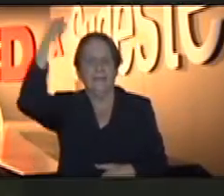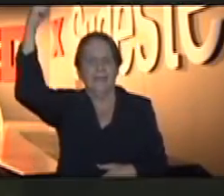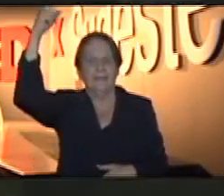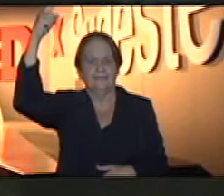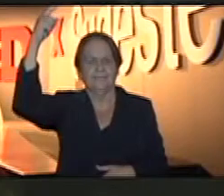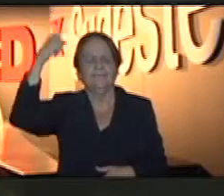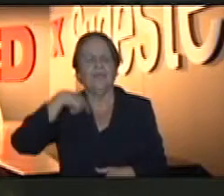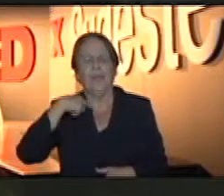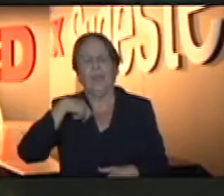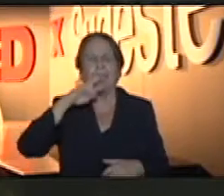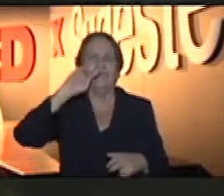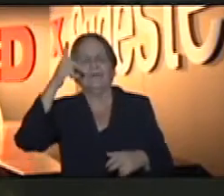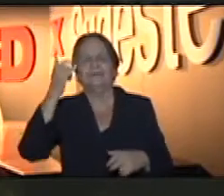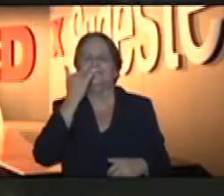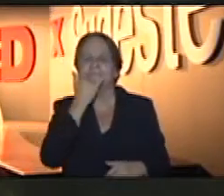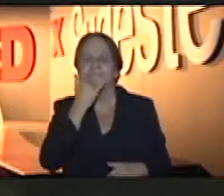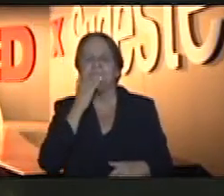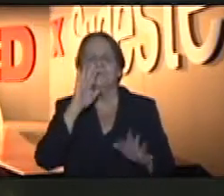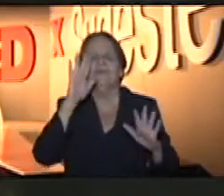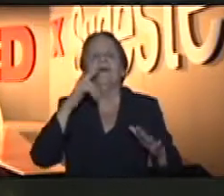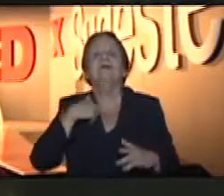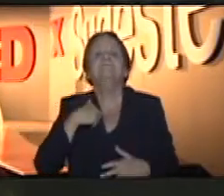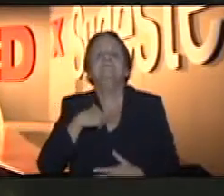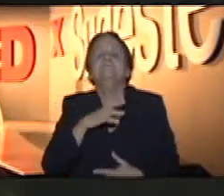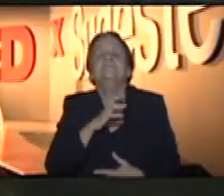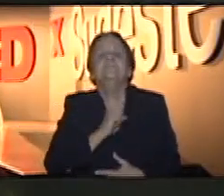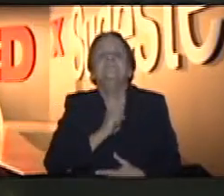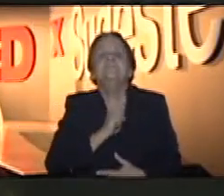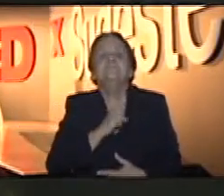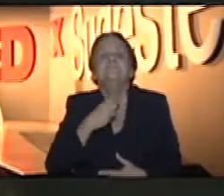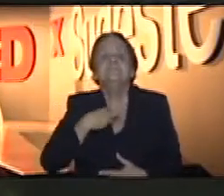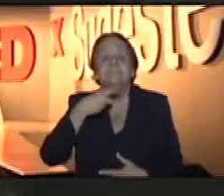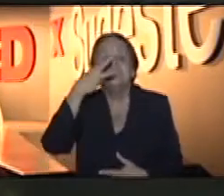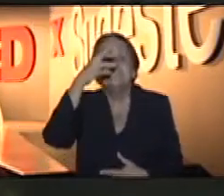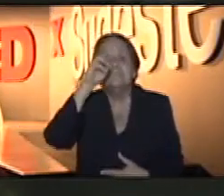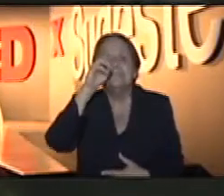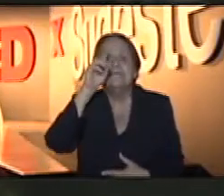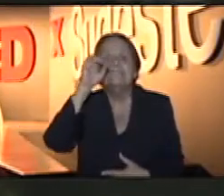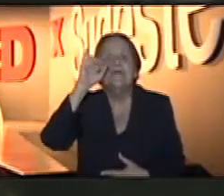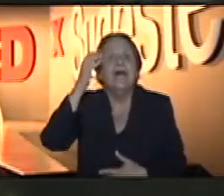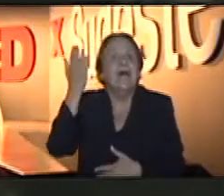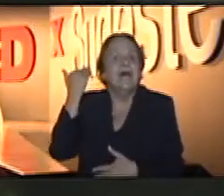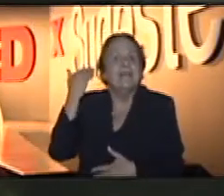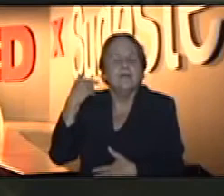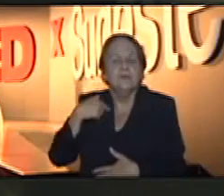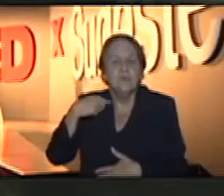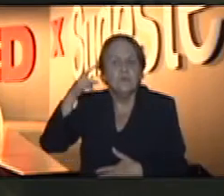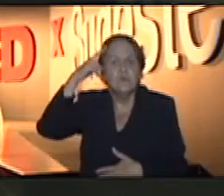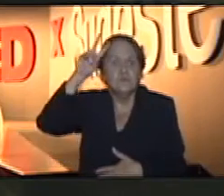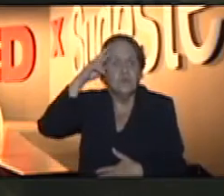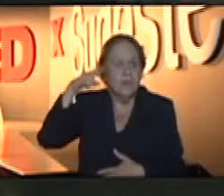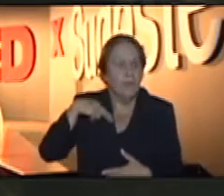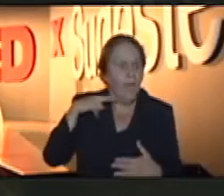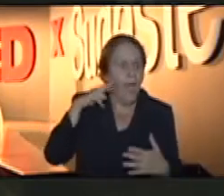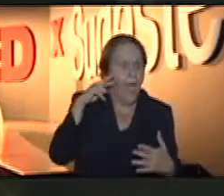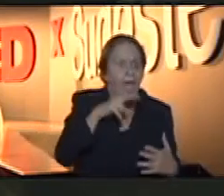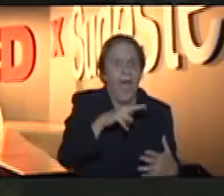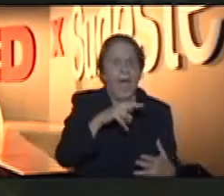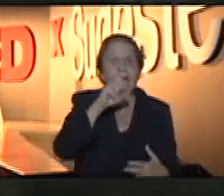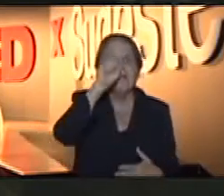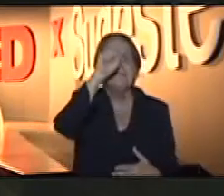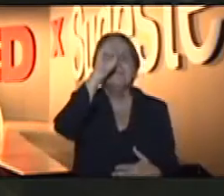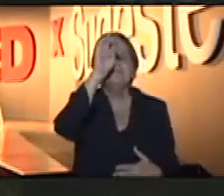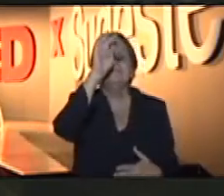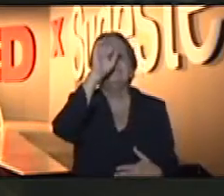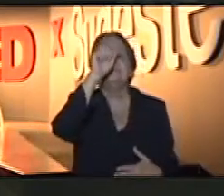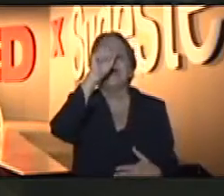histórias e as paixões há menos de 30 dias eu fiquei apaixonado por essa história do Star Trek há menos